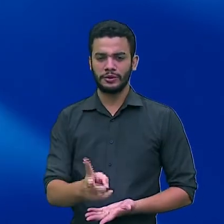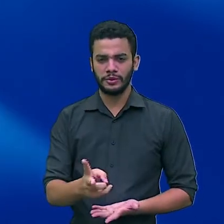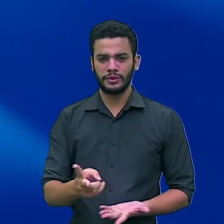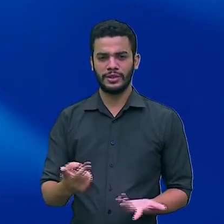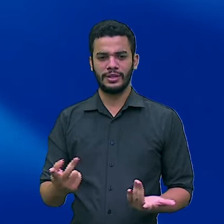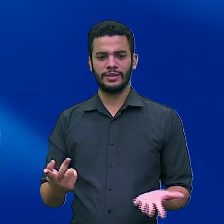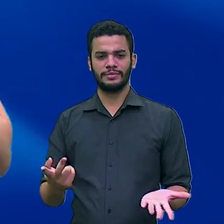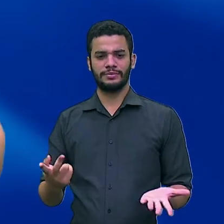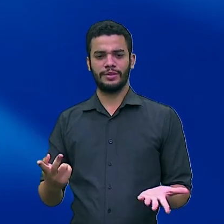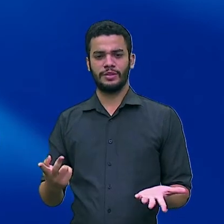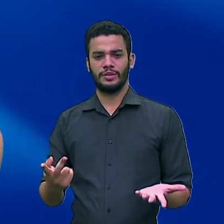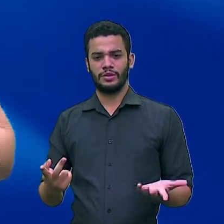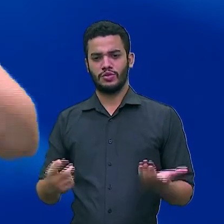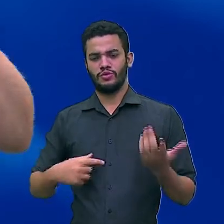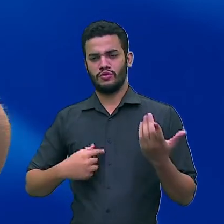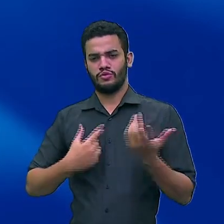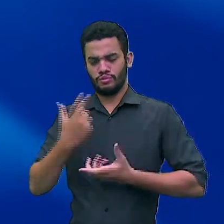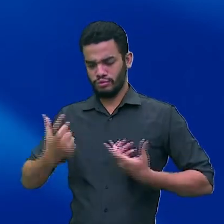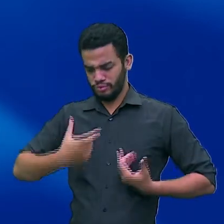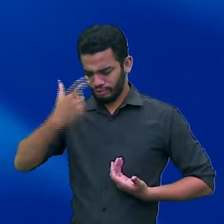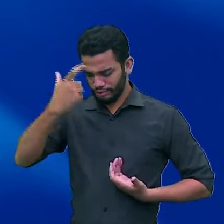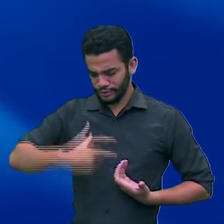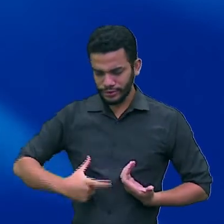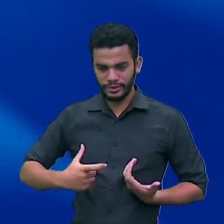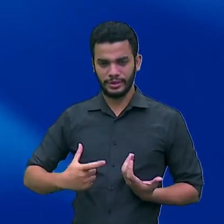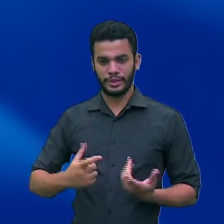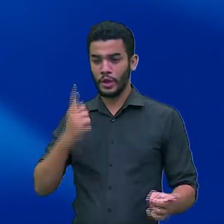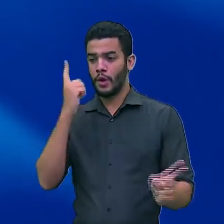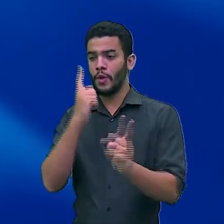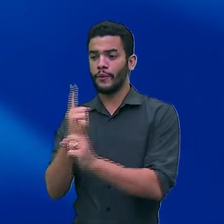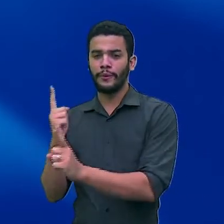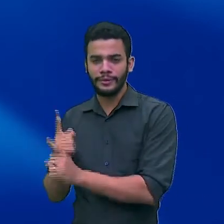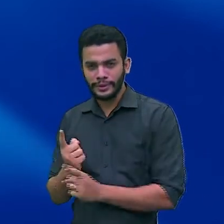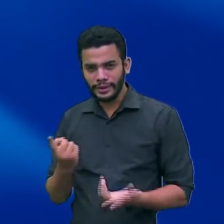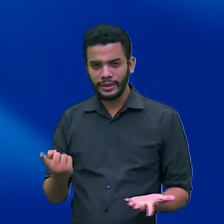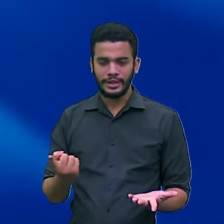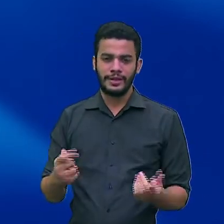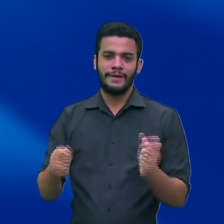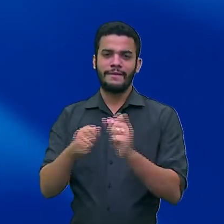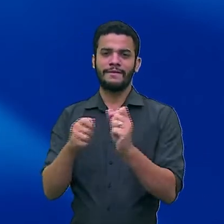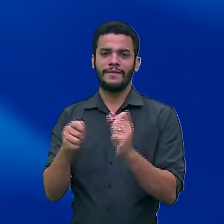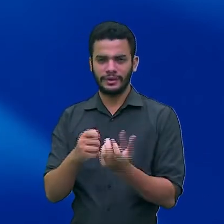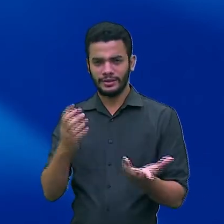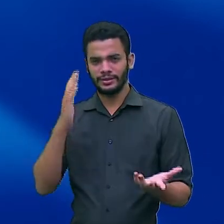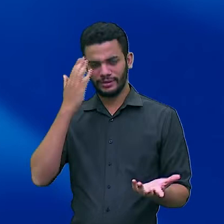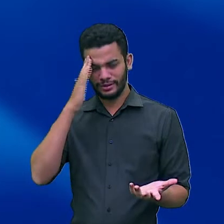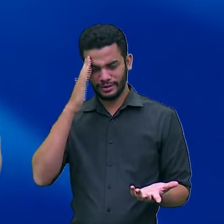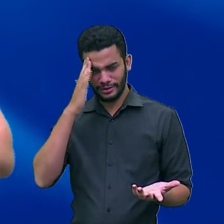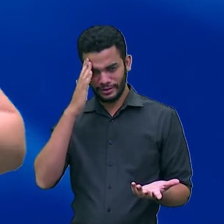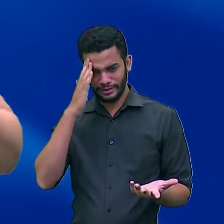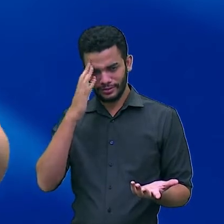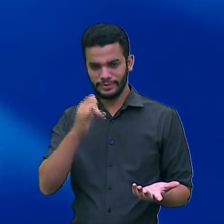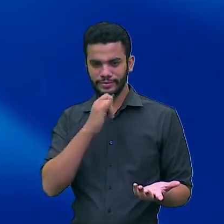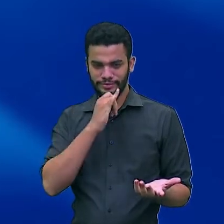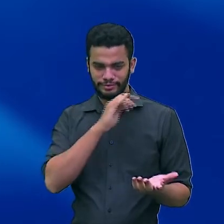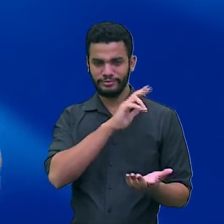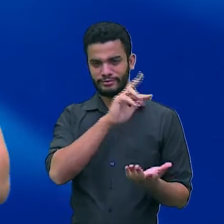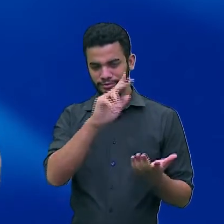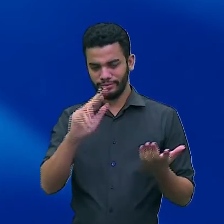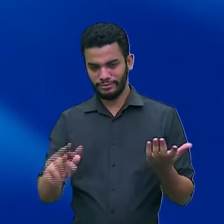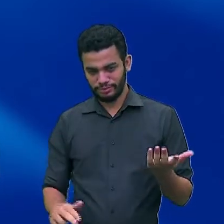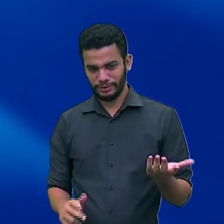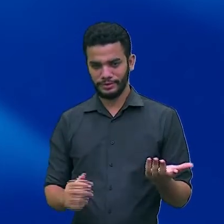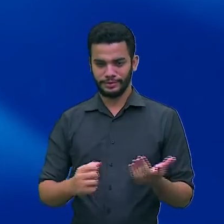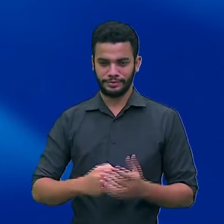viver, virar, tornar, achar-se, encontrar-se, fazer-se. Epa, que a professora pegou o ritmo